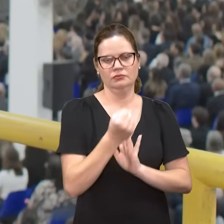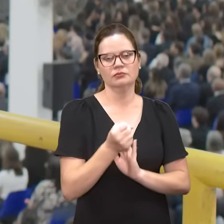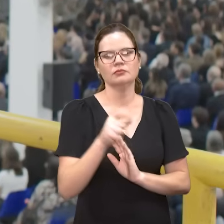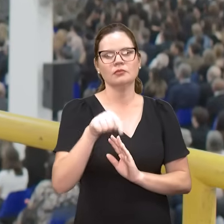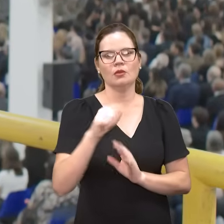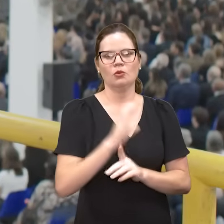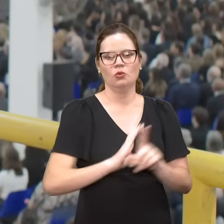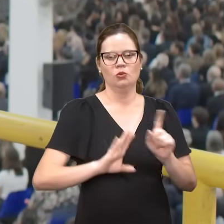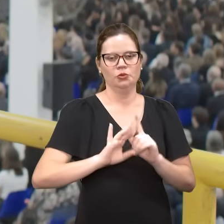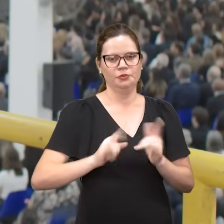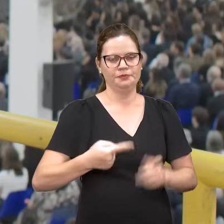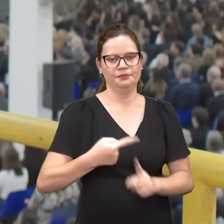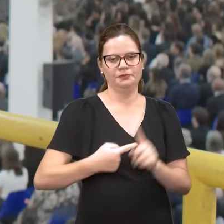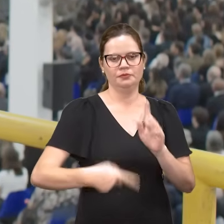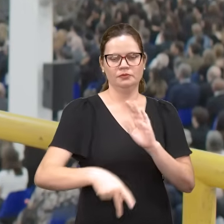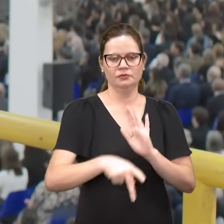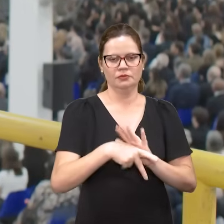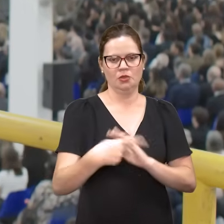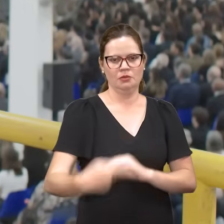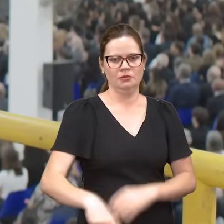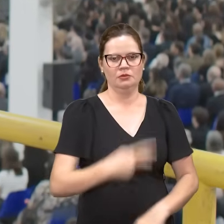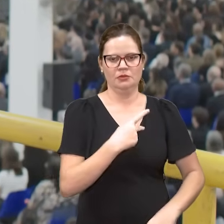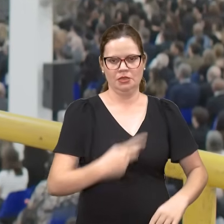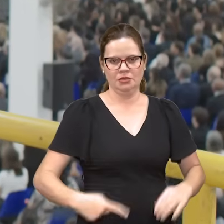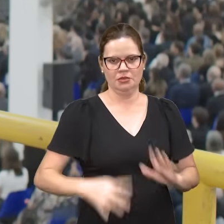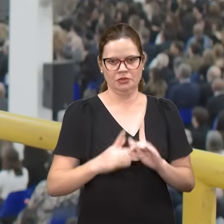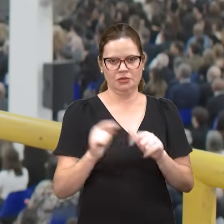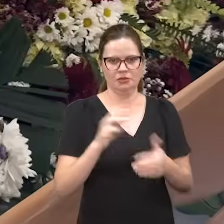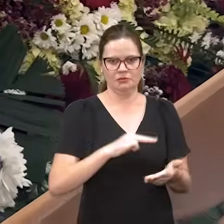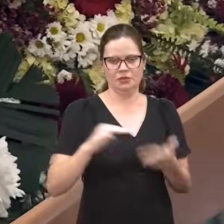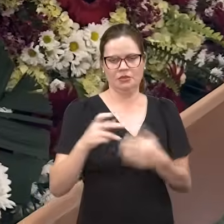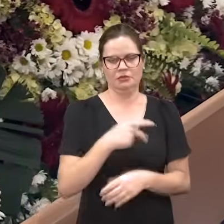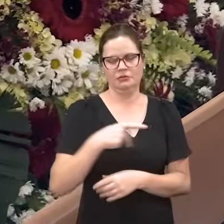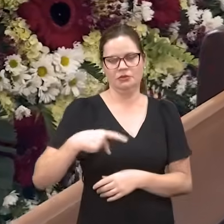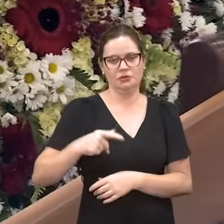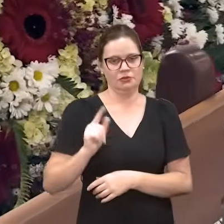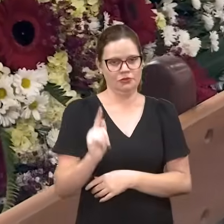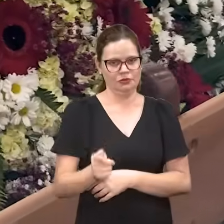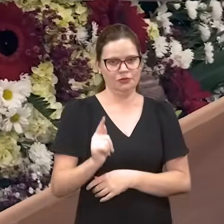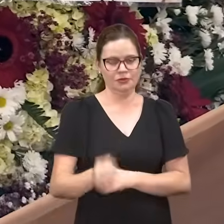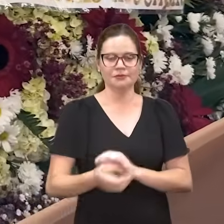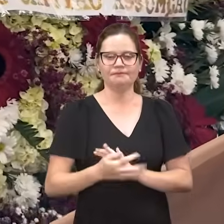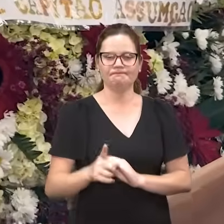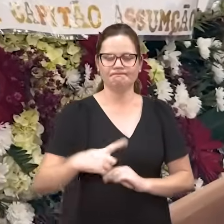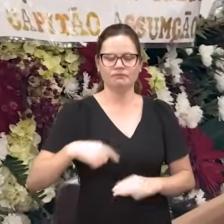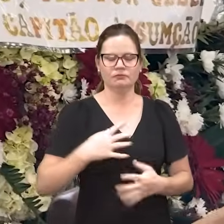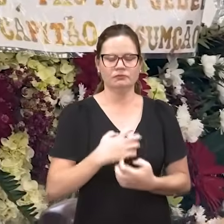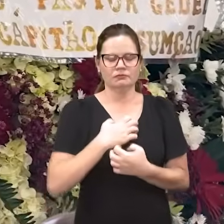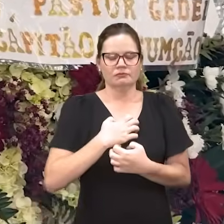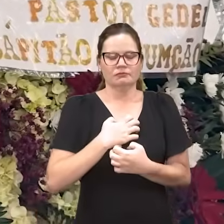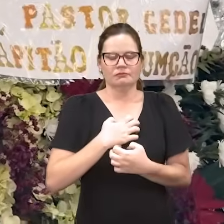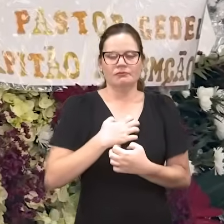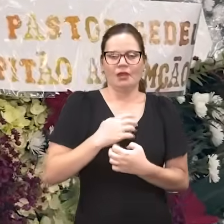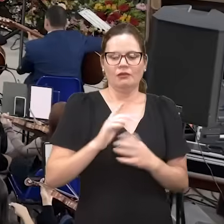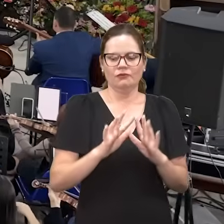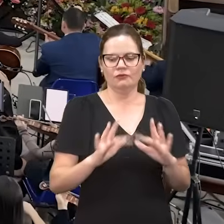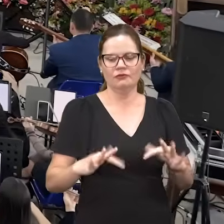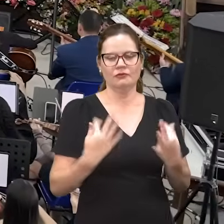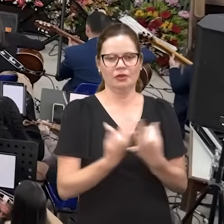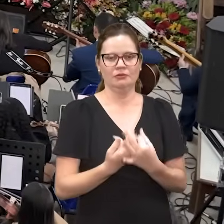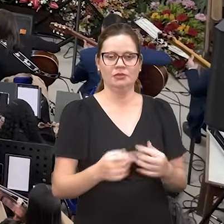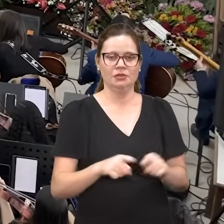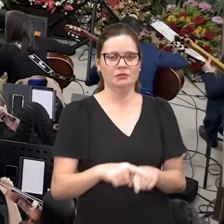Gedeuti Vitalino Gueiros, presidente da Igreja Cristã Maranata. A partida foi grandemente sentida pelos